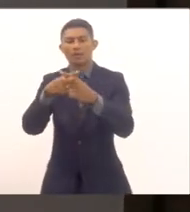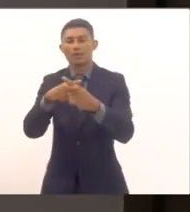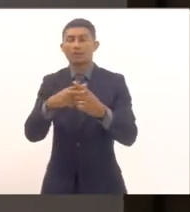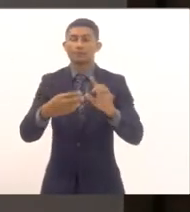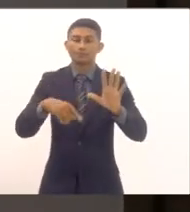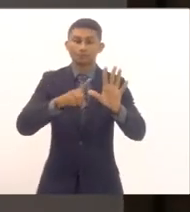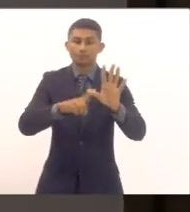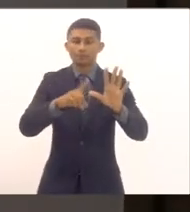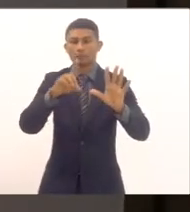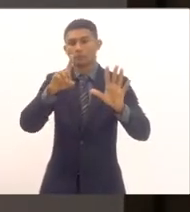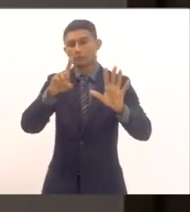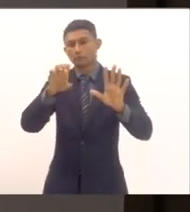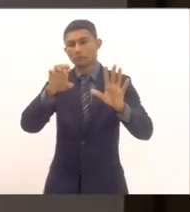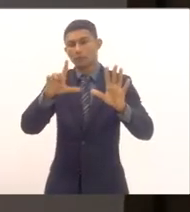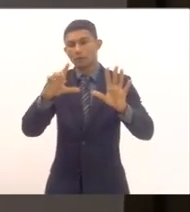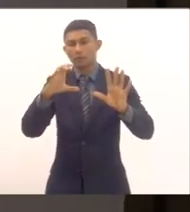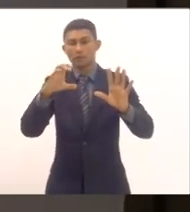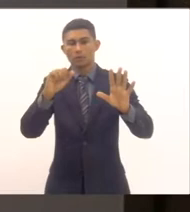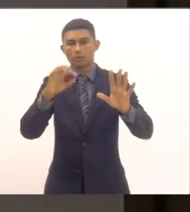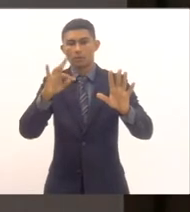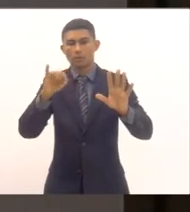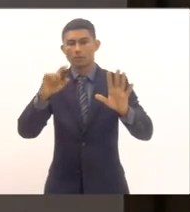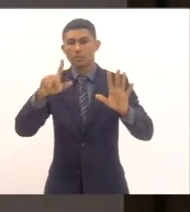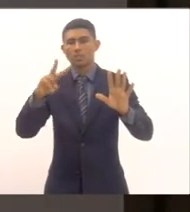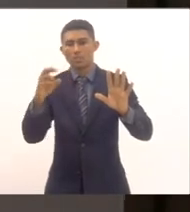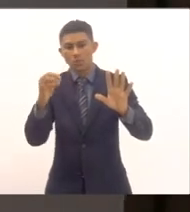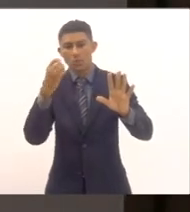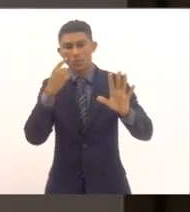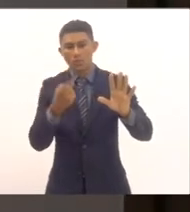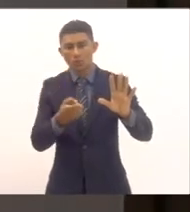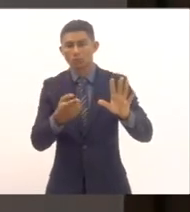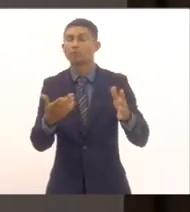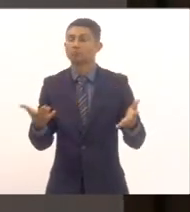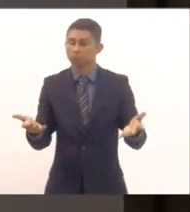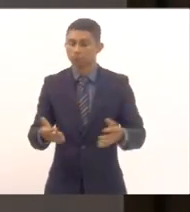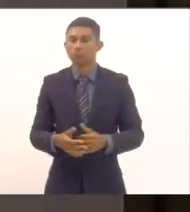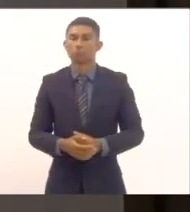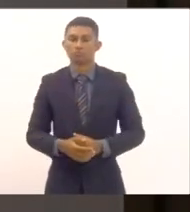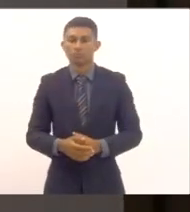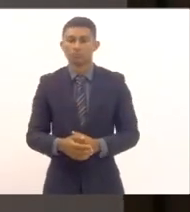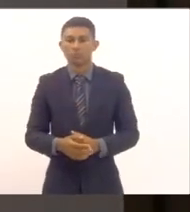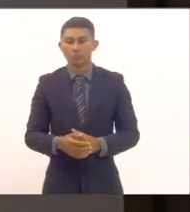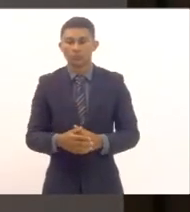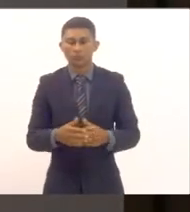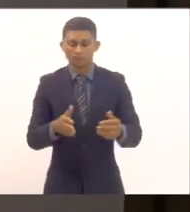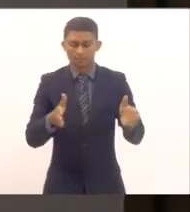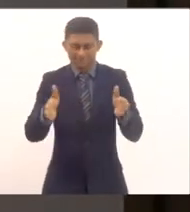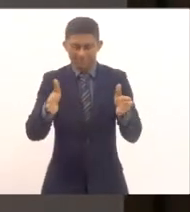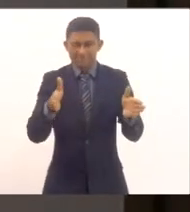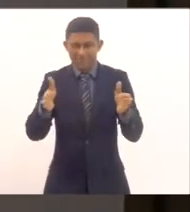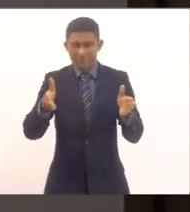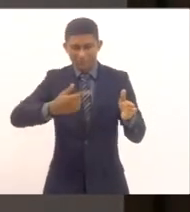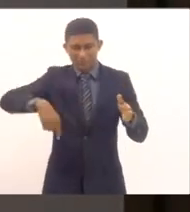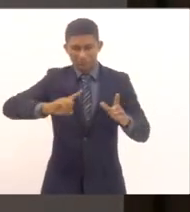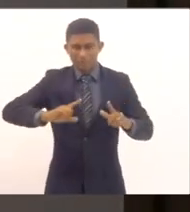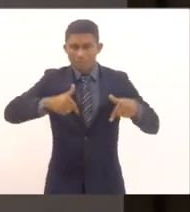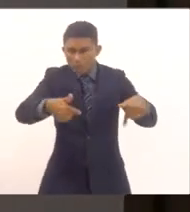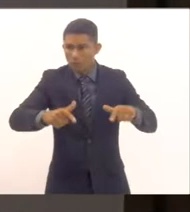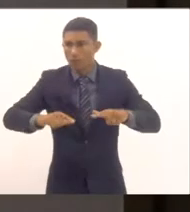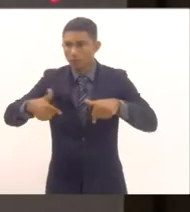também como era E como foi ficou nesse período de de operação